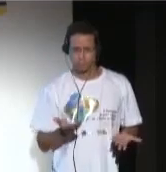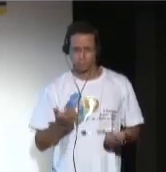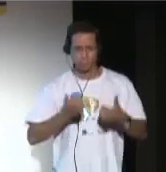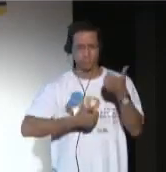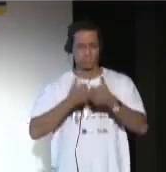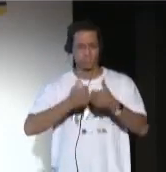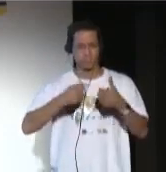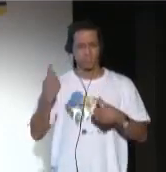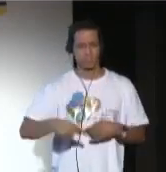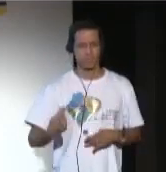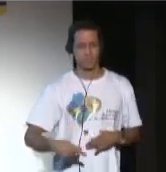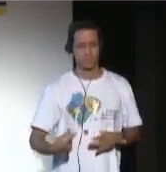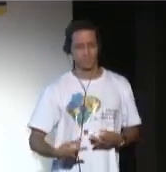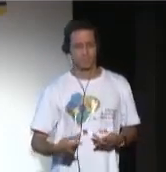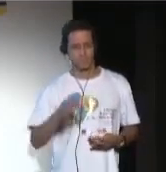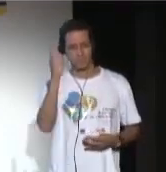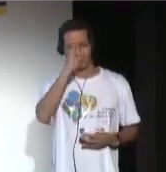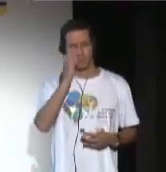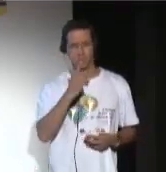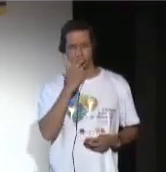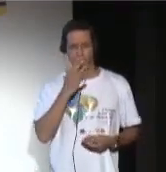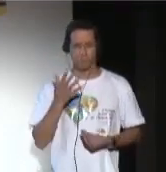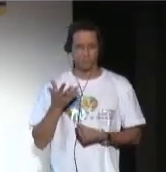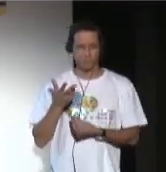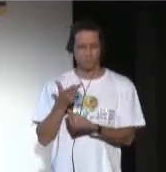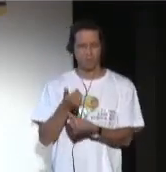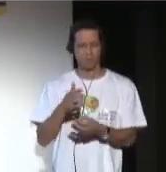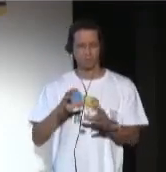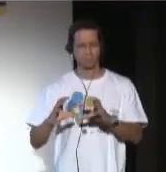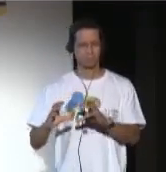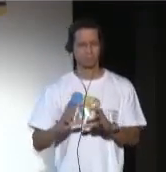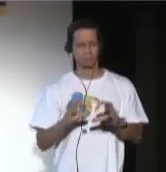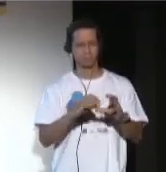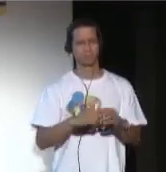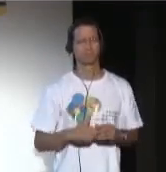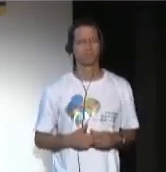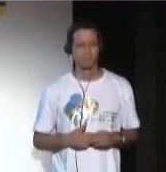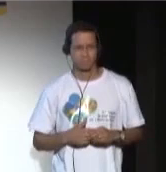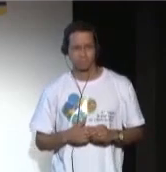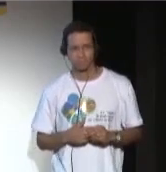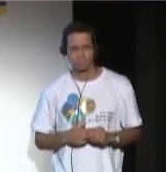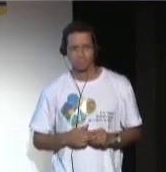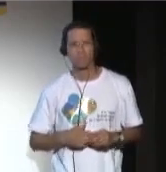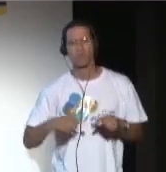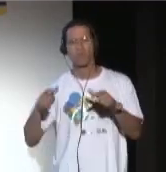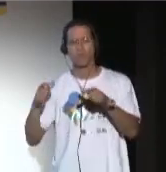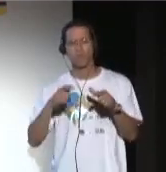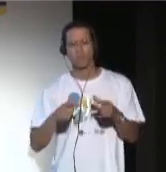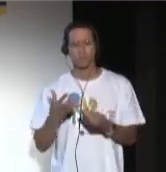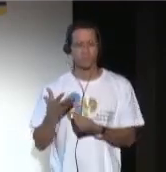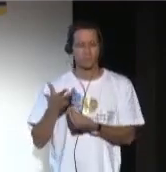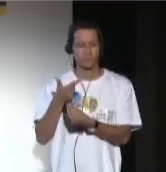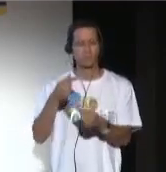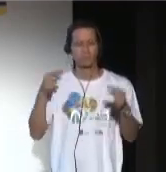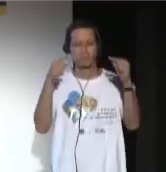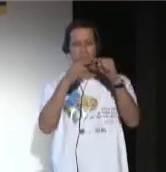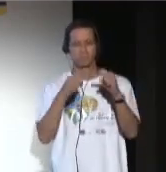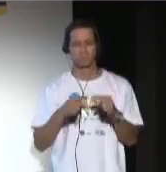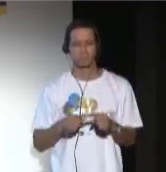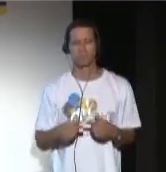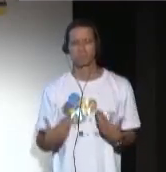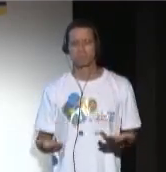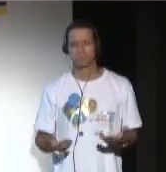Brasil, por exemplo, eles são artistas com a bola, não são? E onde é que a gente vai encaixar essa parte artística?